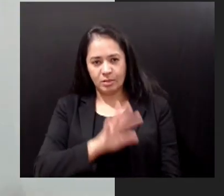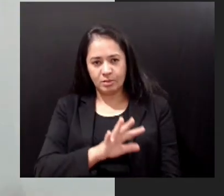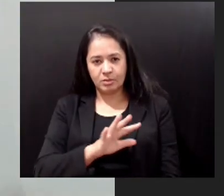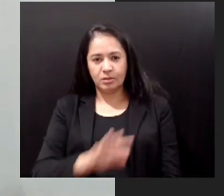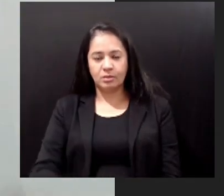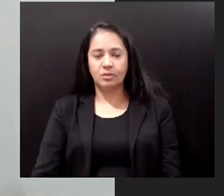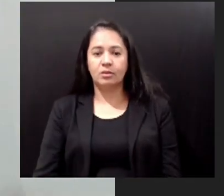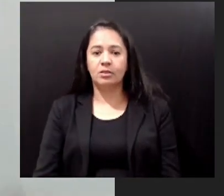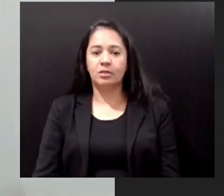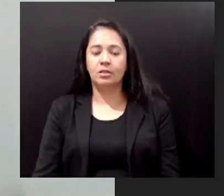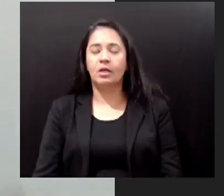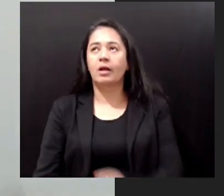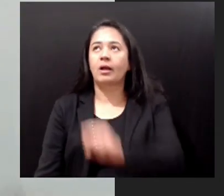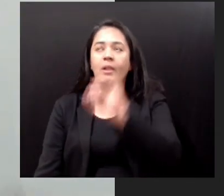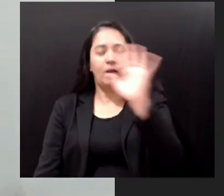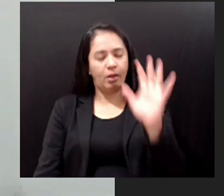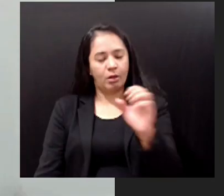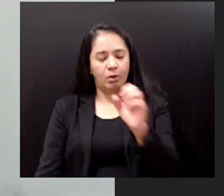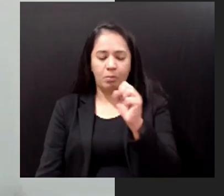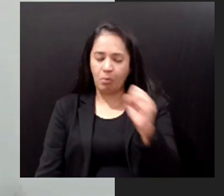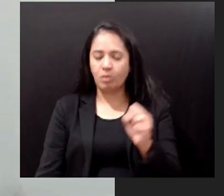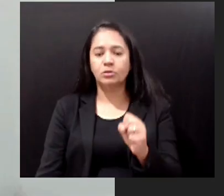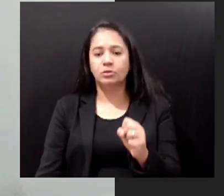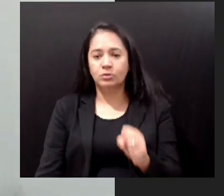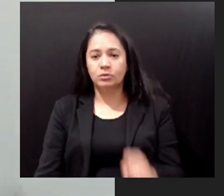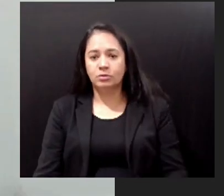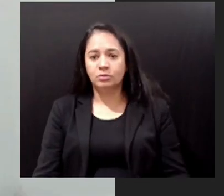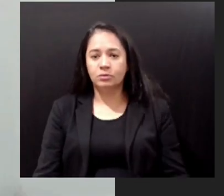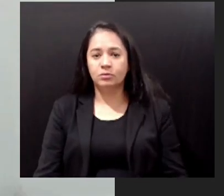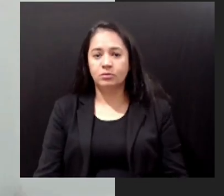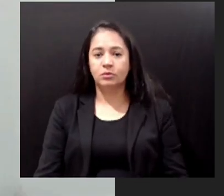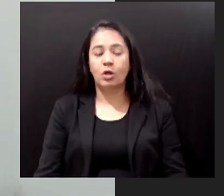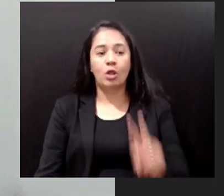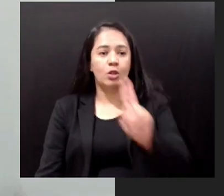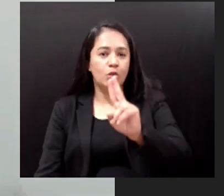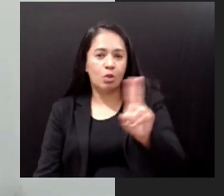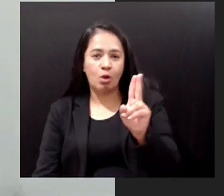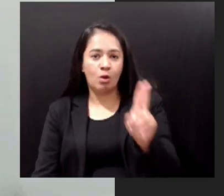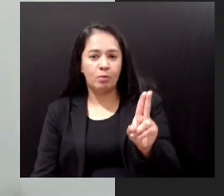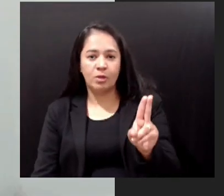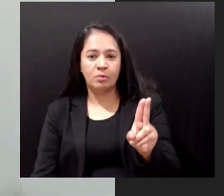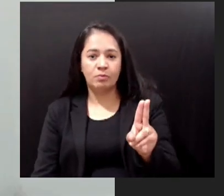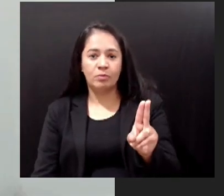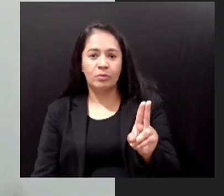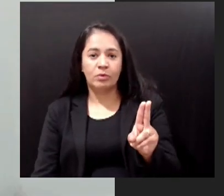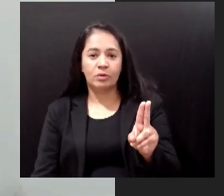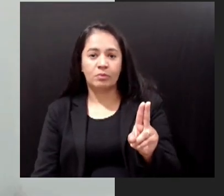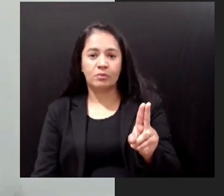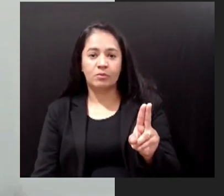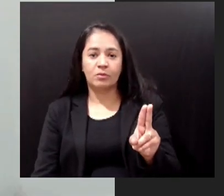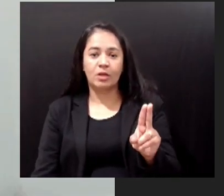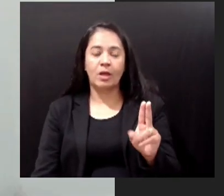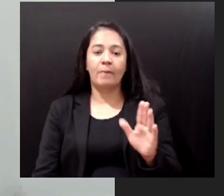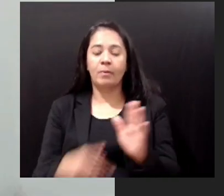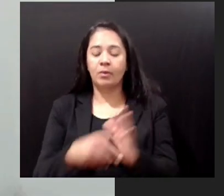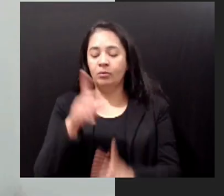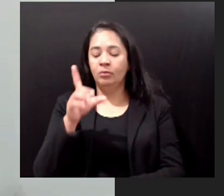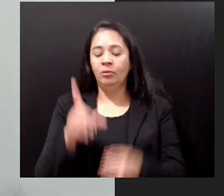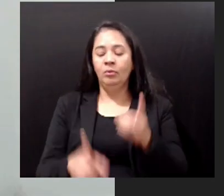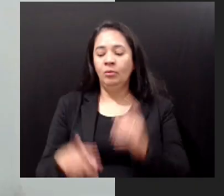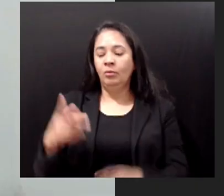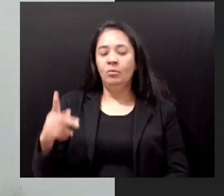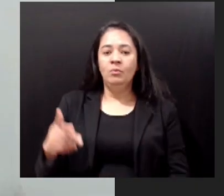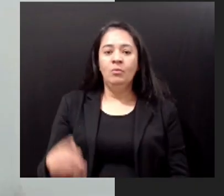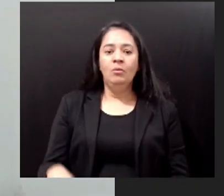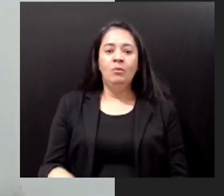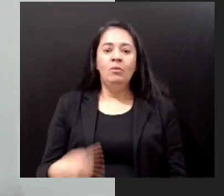Claro que podemos. A nomenclatura é até para trazer a dignidade para a pessoa. Nós não conseguimos